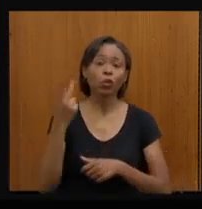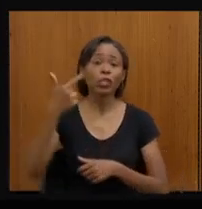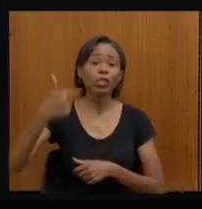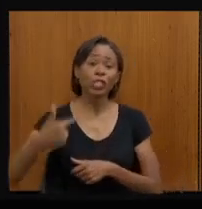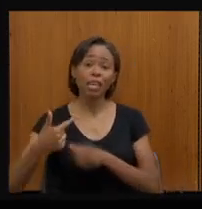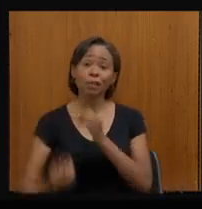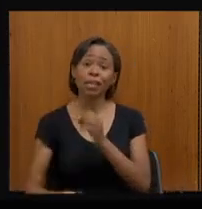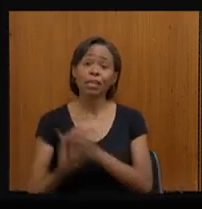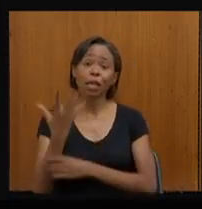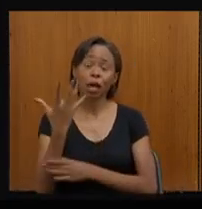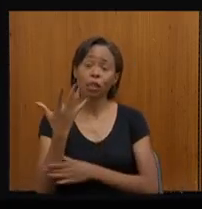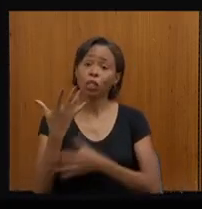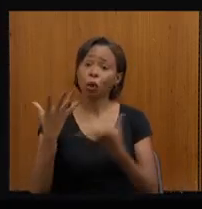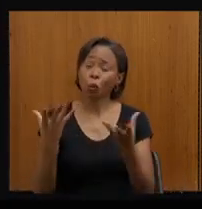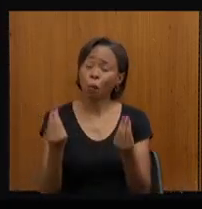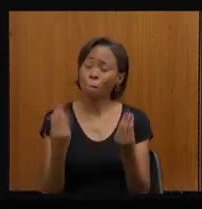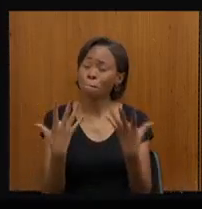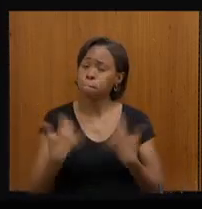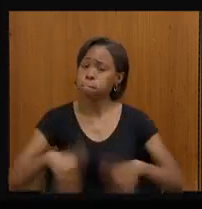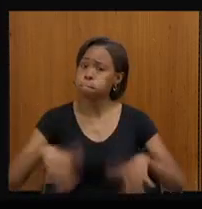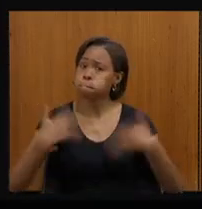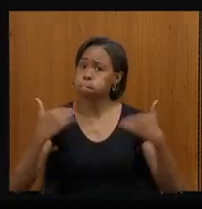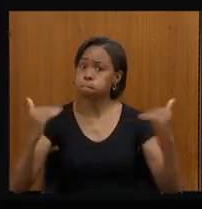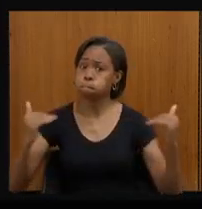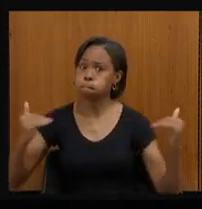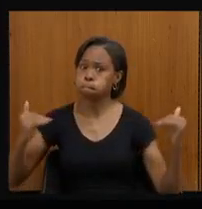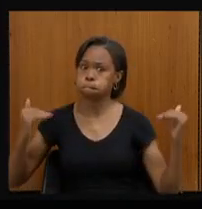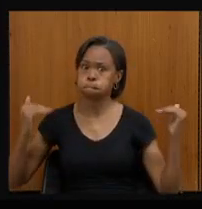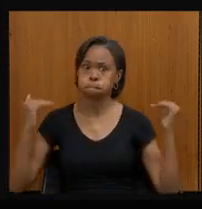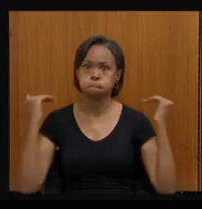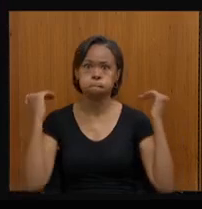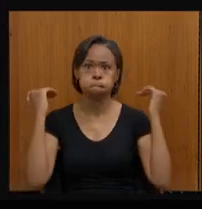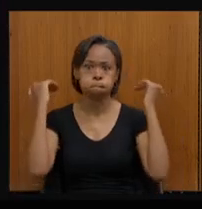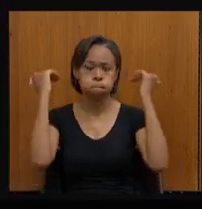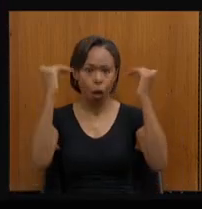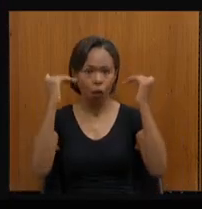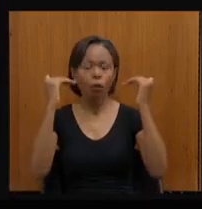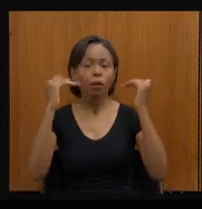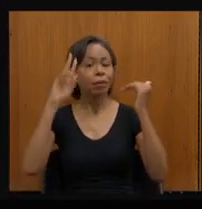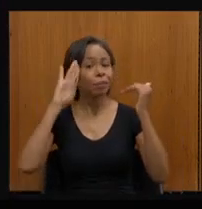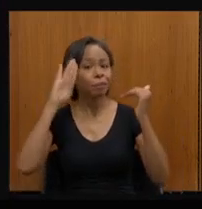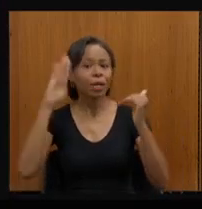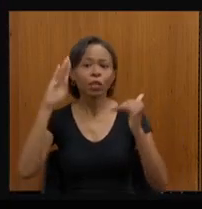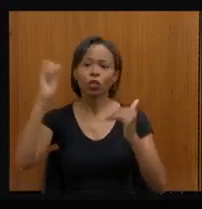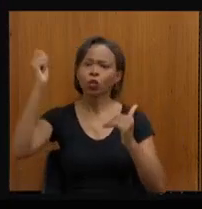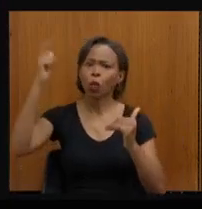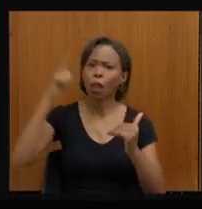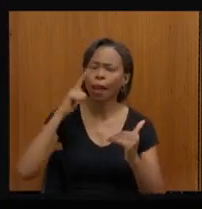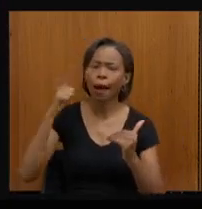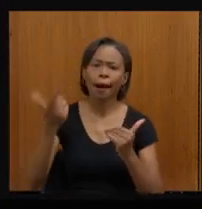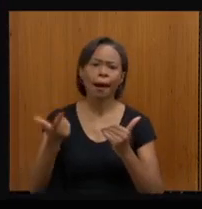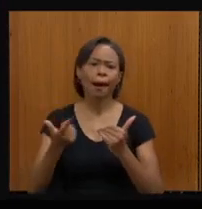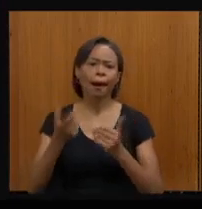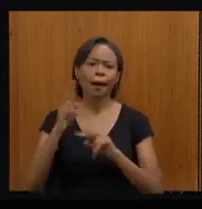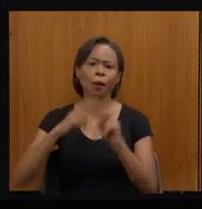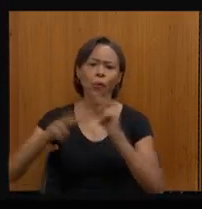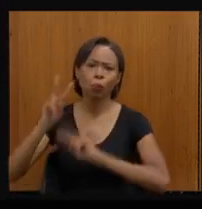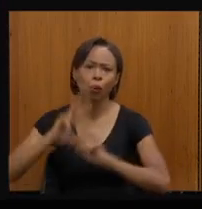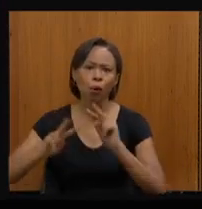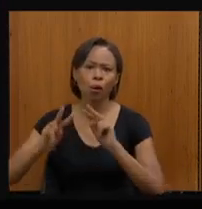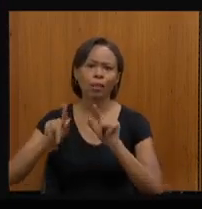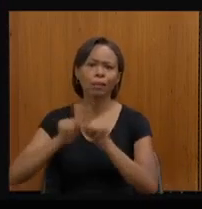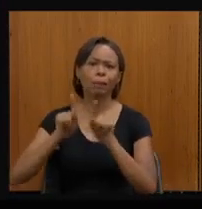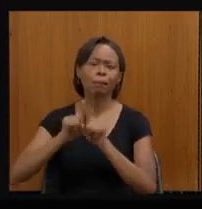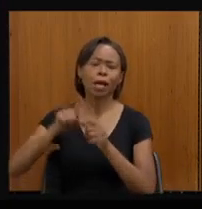quem está falando de grande escala de projetos de energias renováveis principalmente solar eólica um pouco de biomassa também e que nem